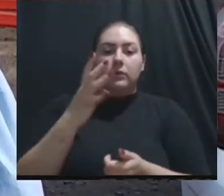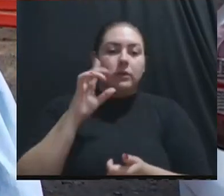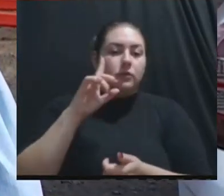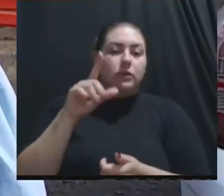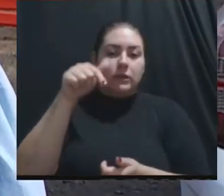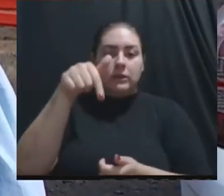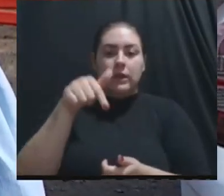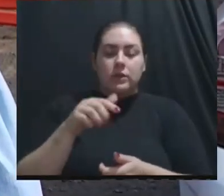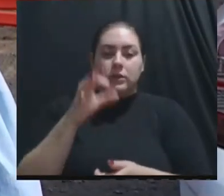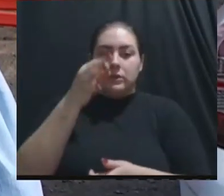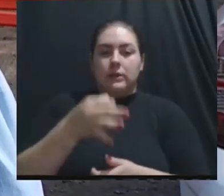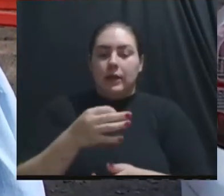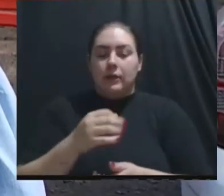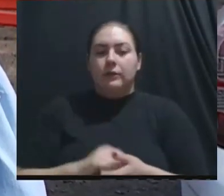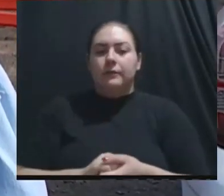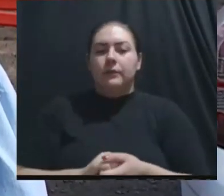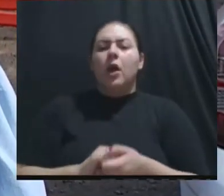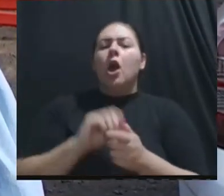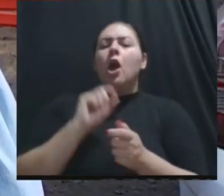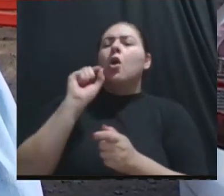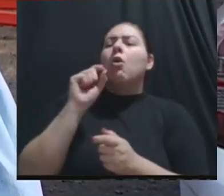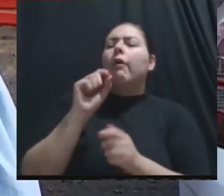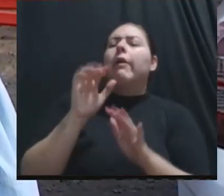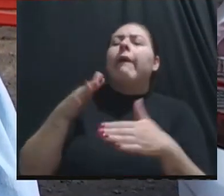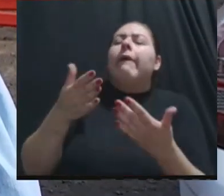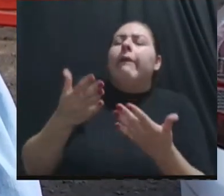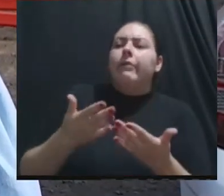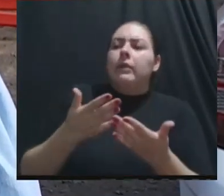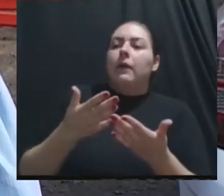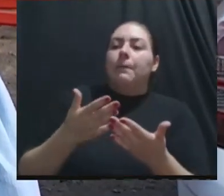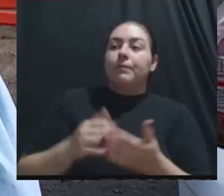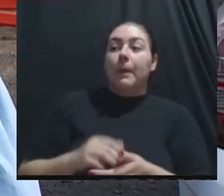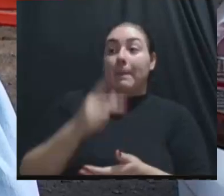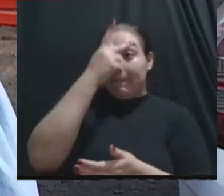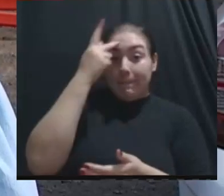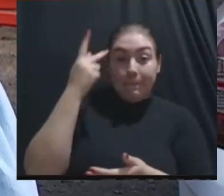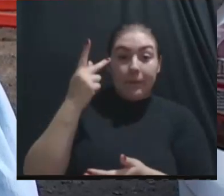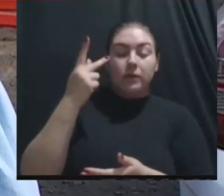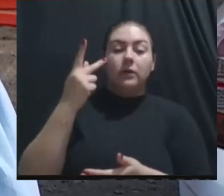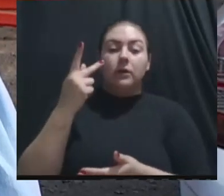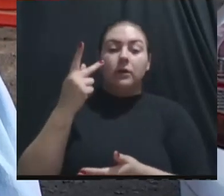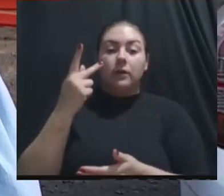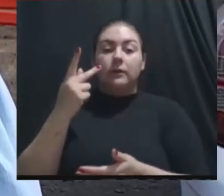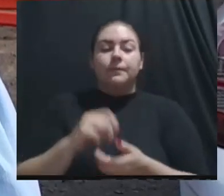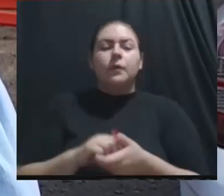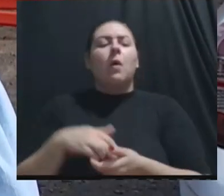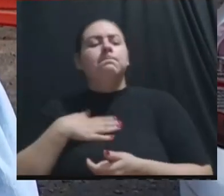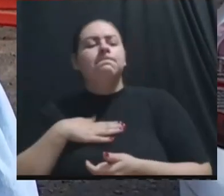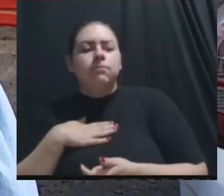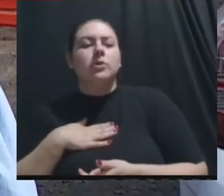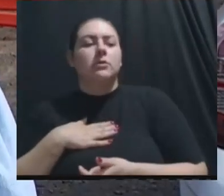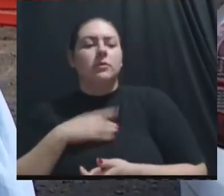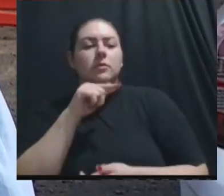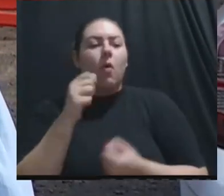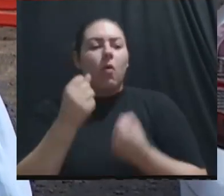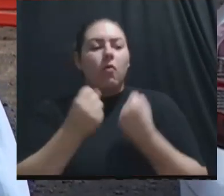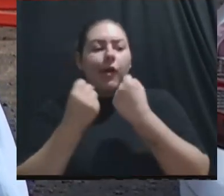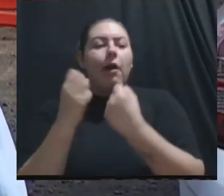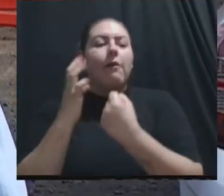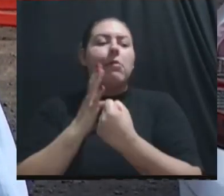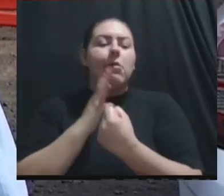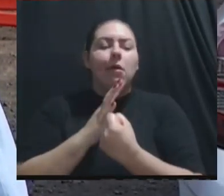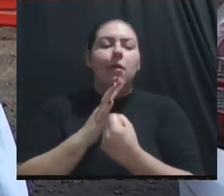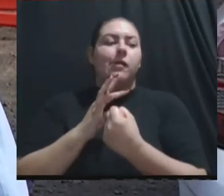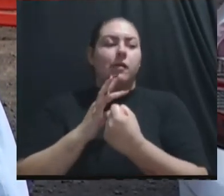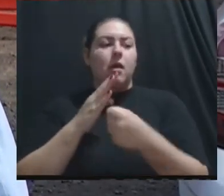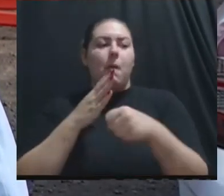os requisitos então, né, para essa pessoa física, gostou do veículo, fez toda essa parte mais burocrática